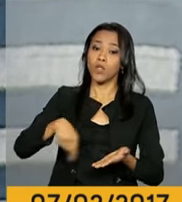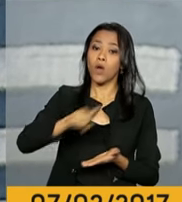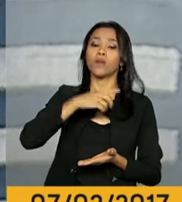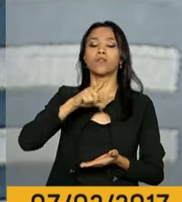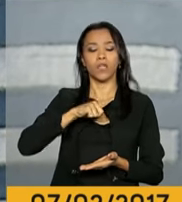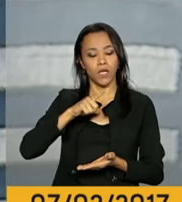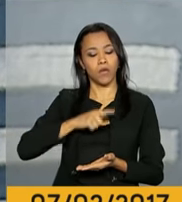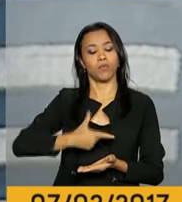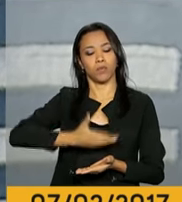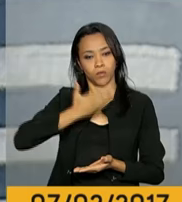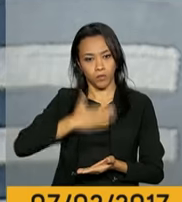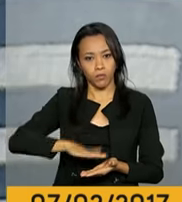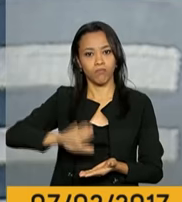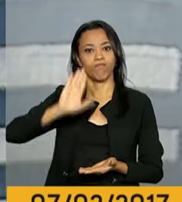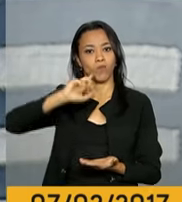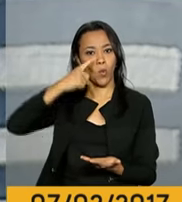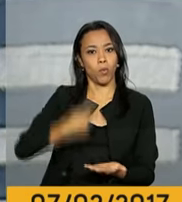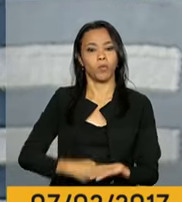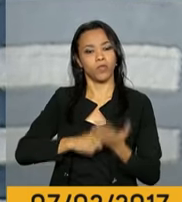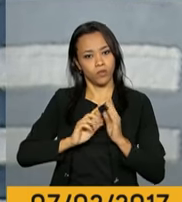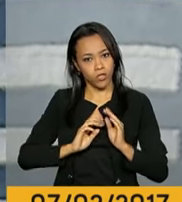a seguir trabalhando